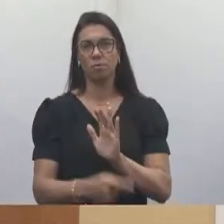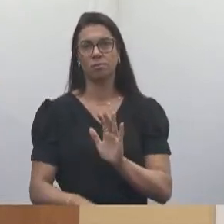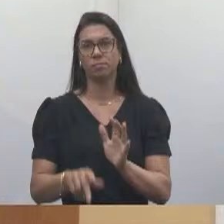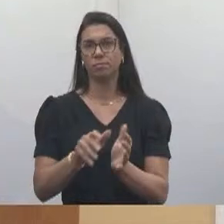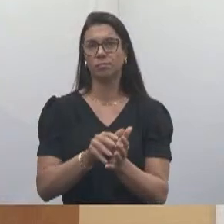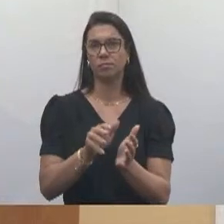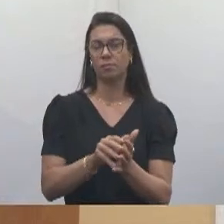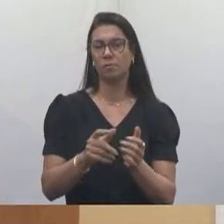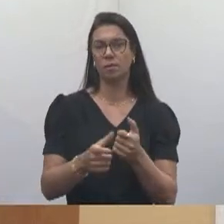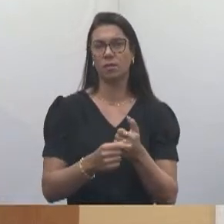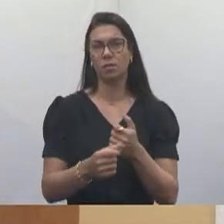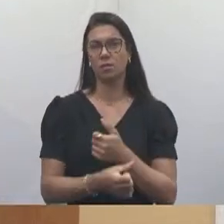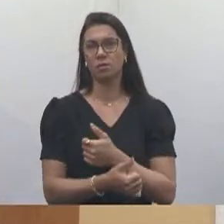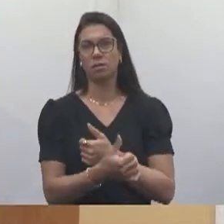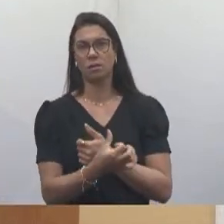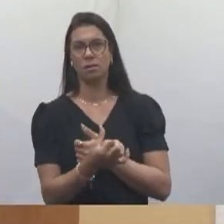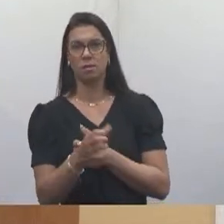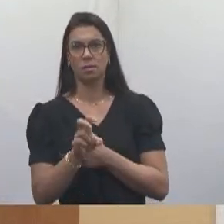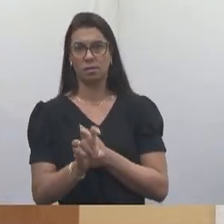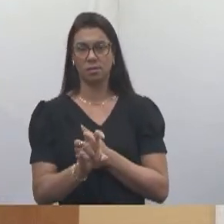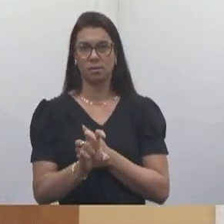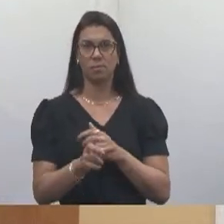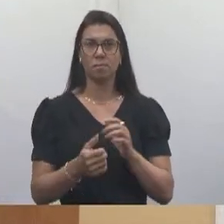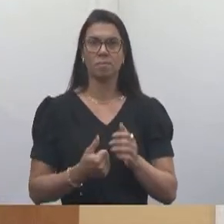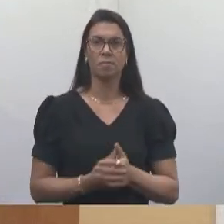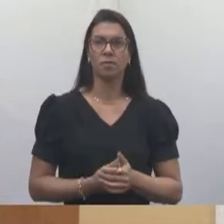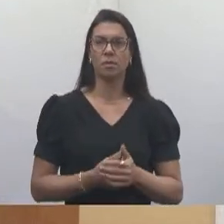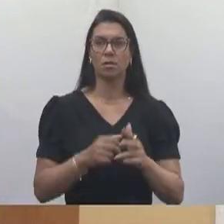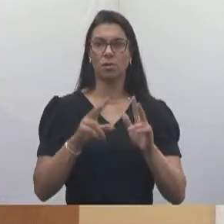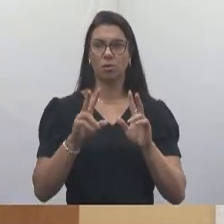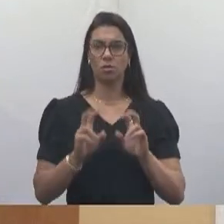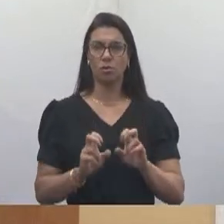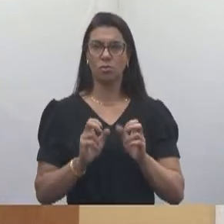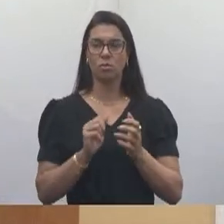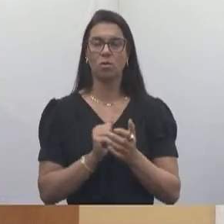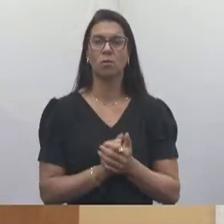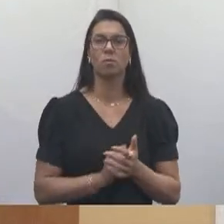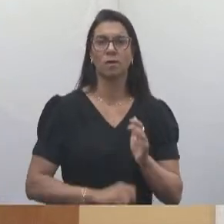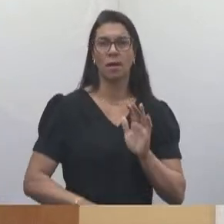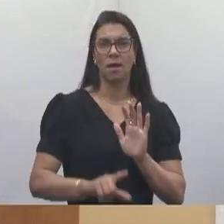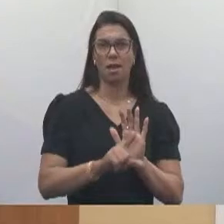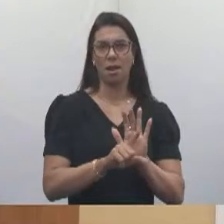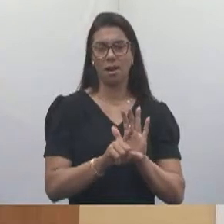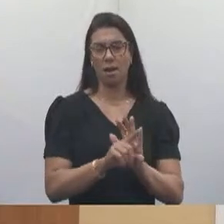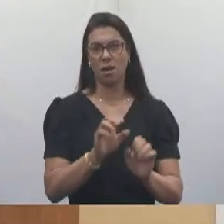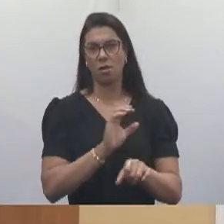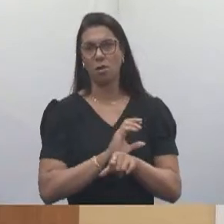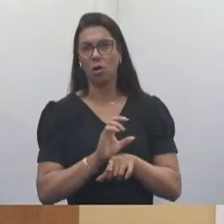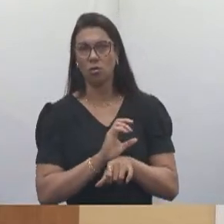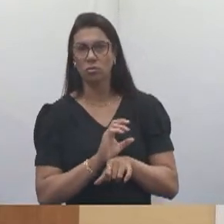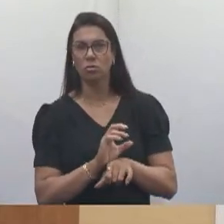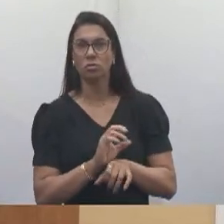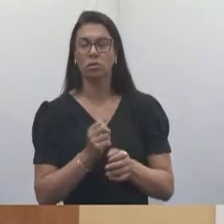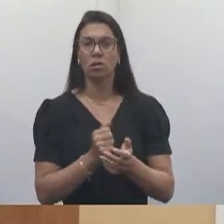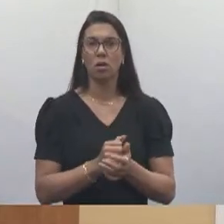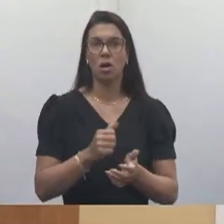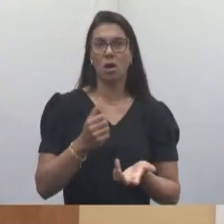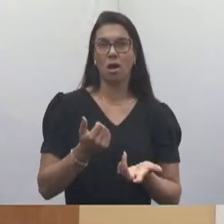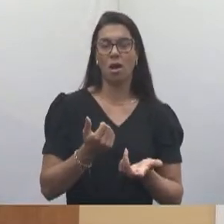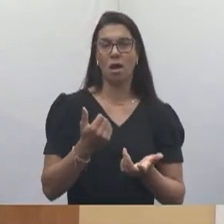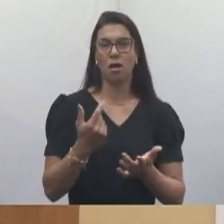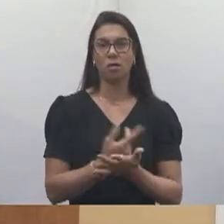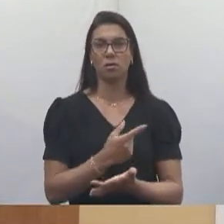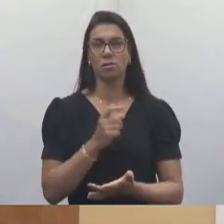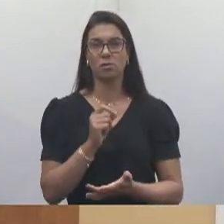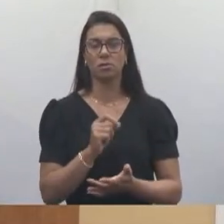artigo 165. Em relação aos aspectos legais e constitucionais, observa-se que as despesas